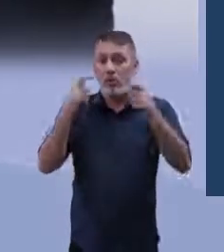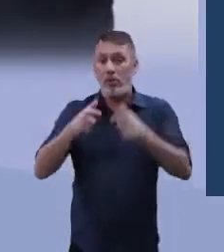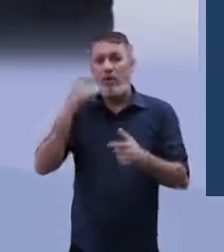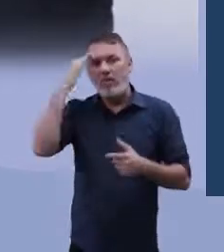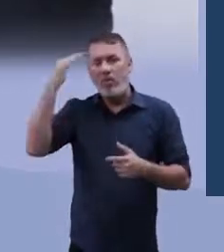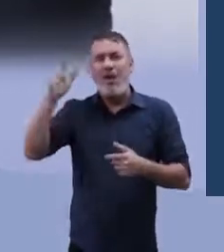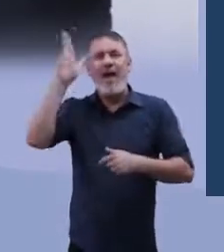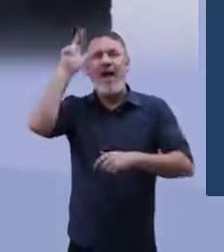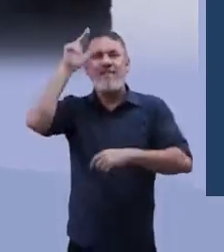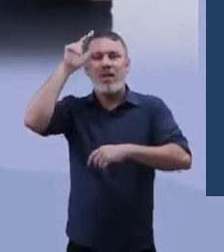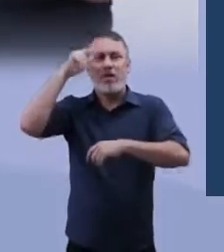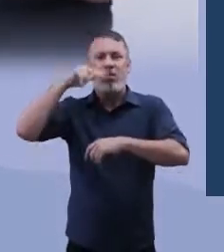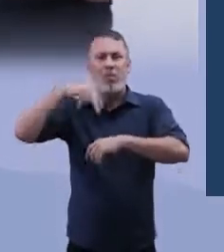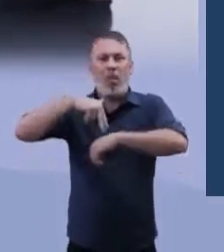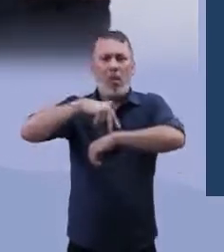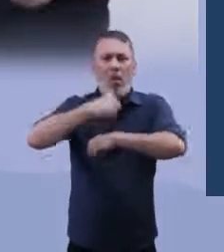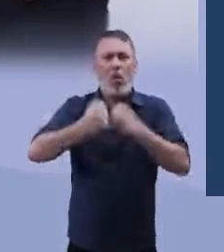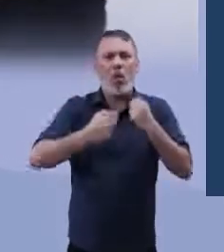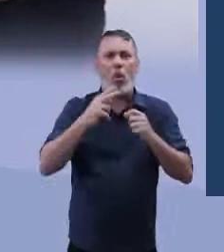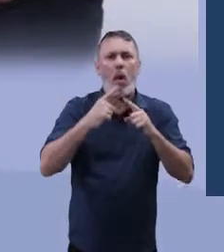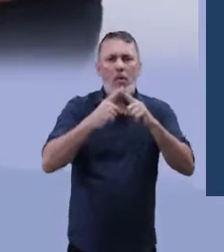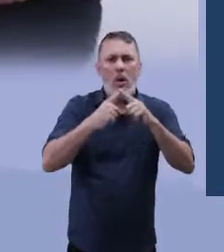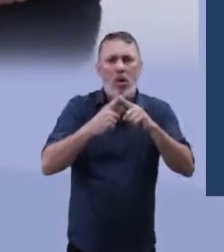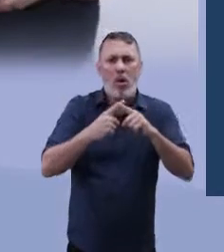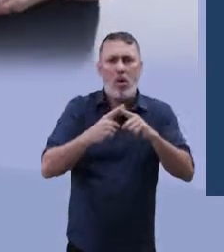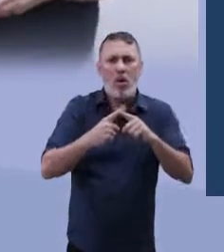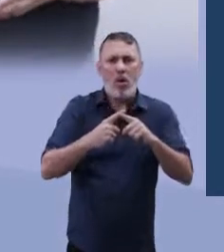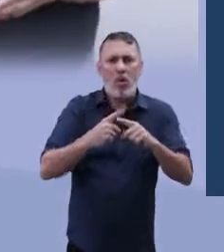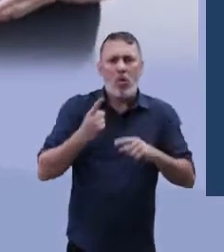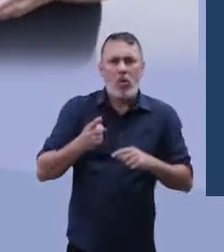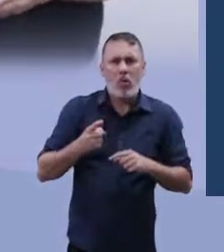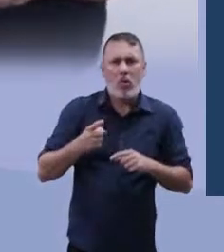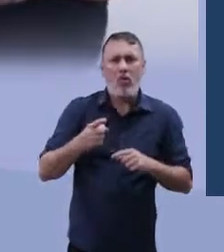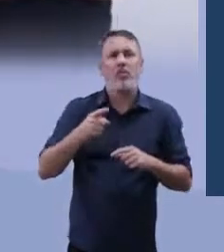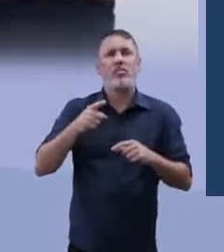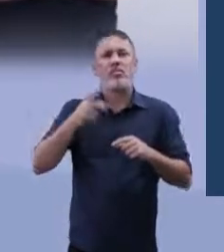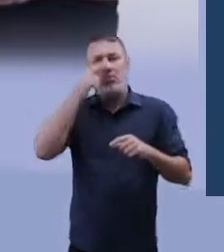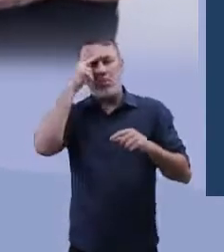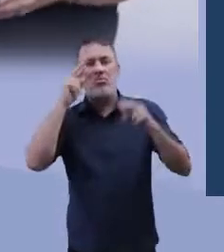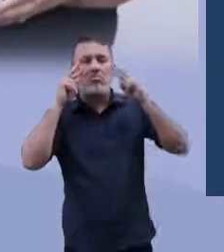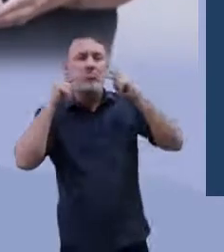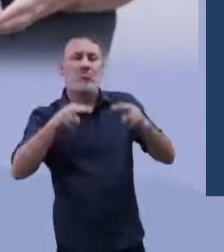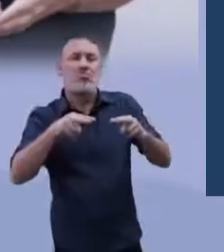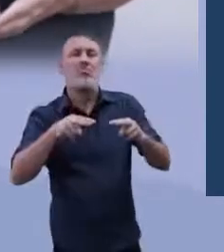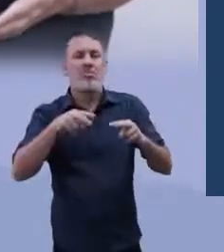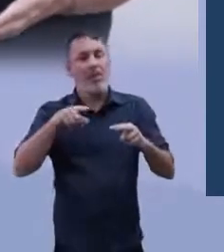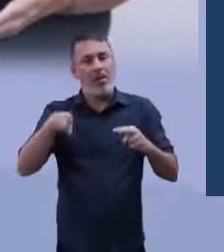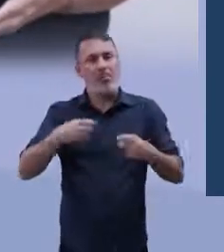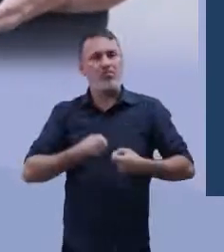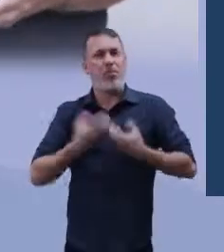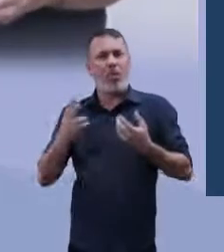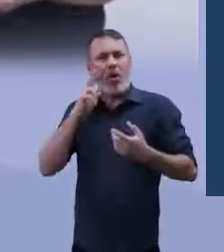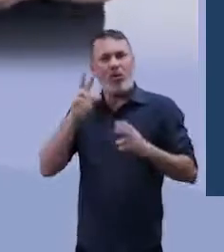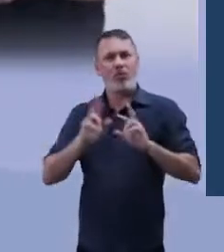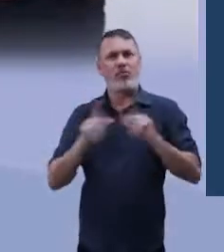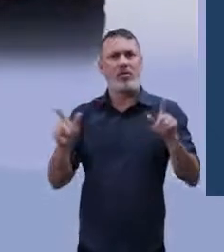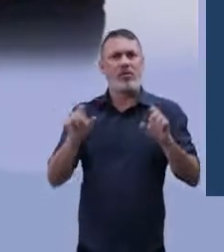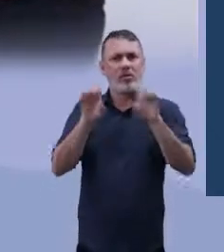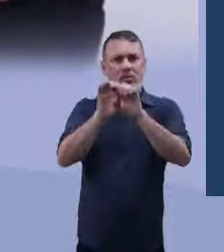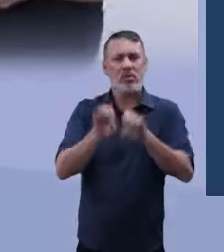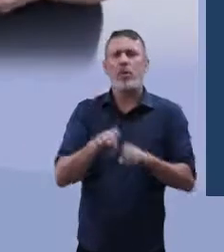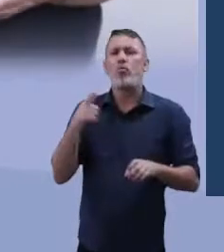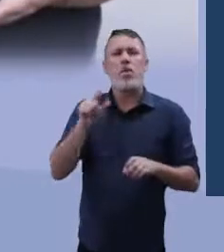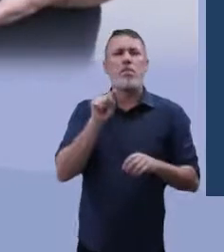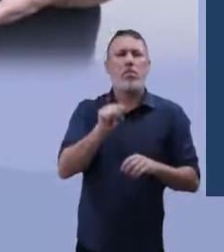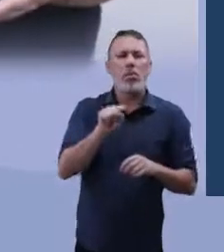então cria a imagem a partir do poema de Oswald de Andrade. Não há uma descrição pormenorizada,